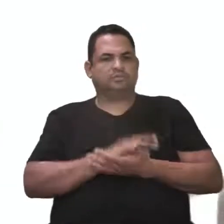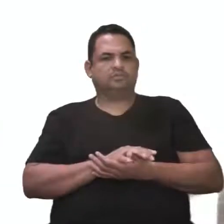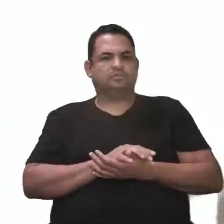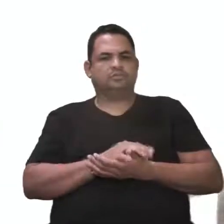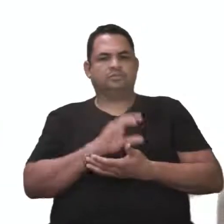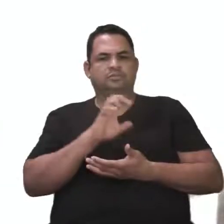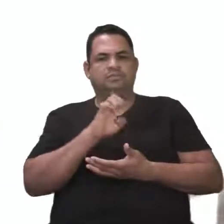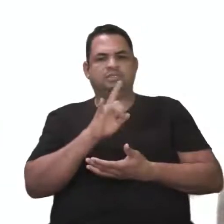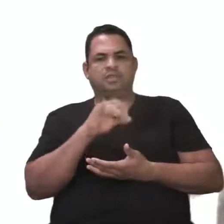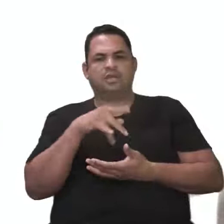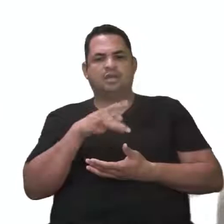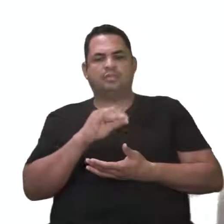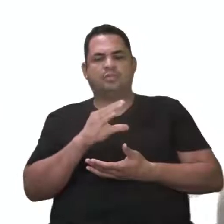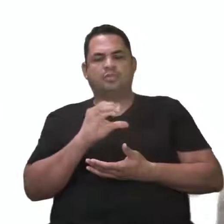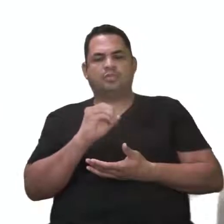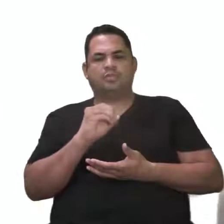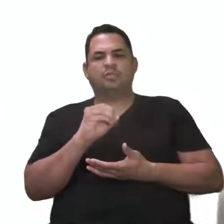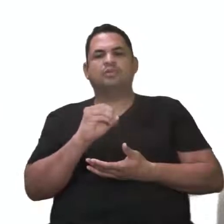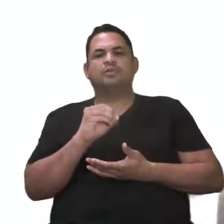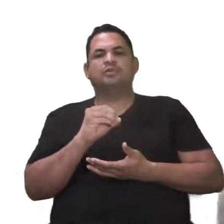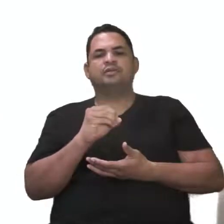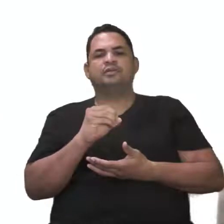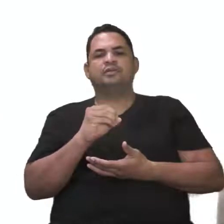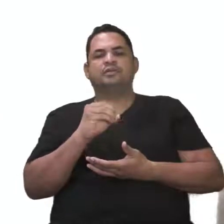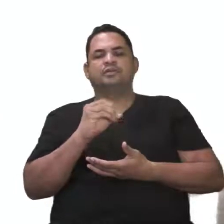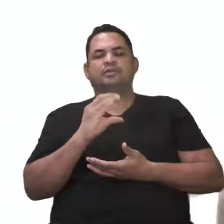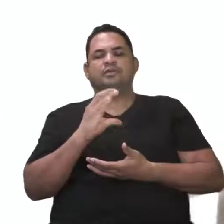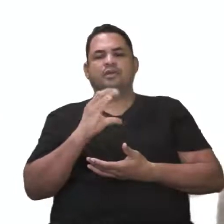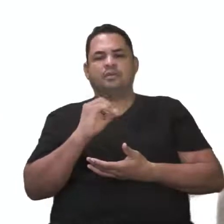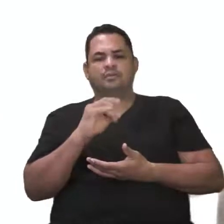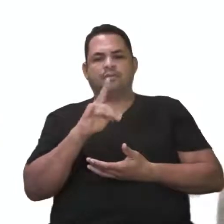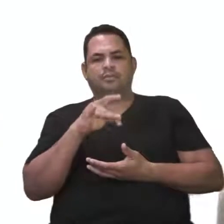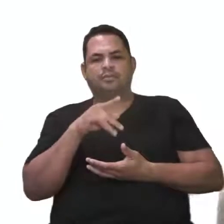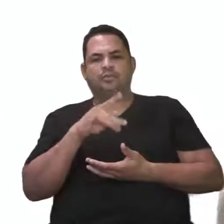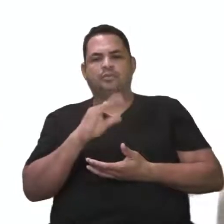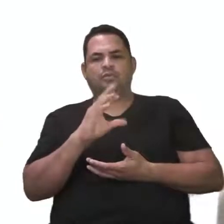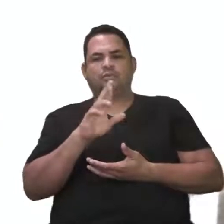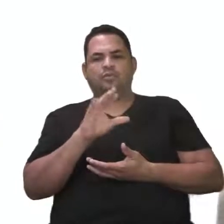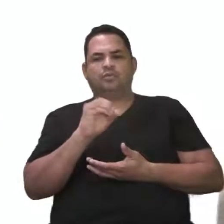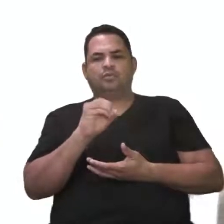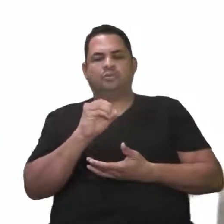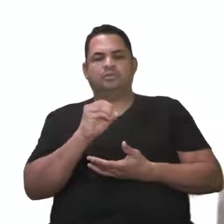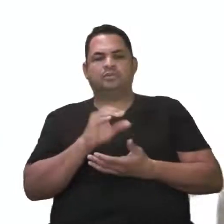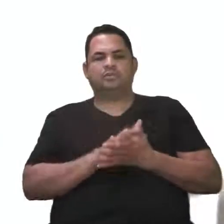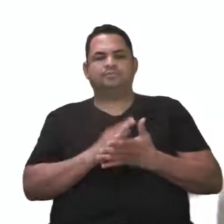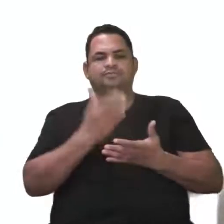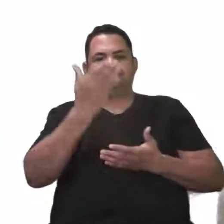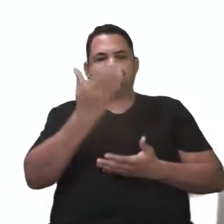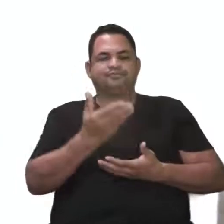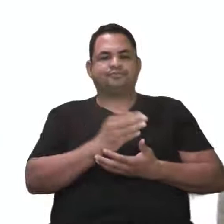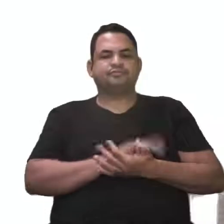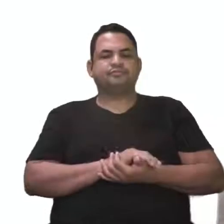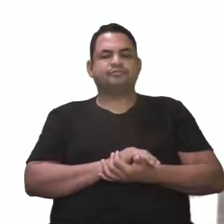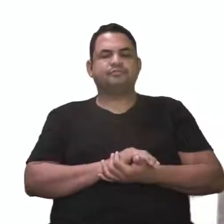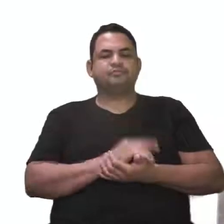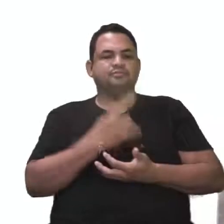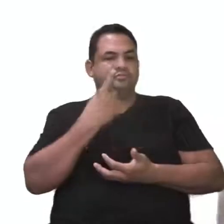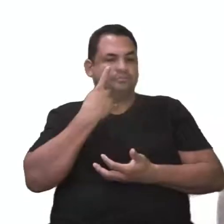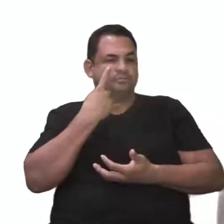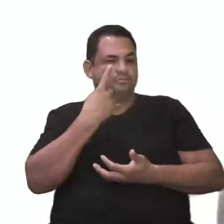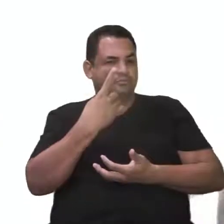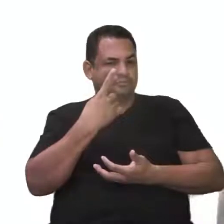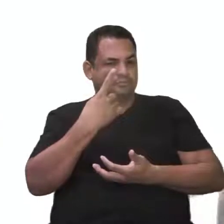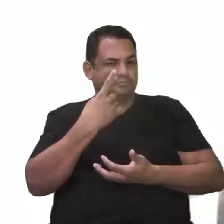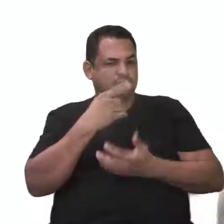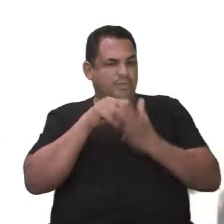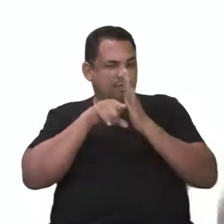os carpos, carpo, olha o carpo e olha o carpo. Então, se você for